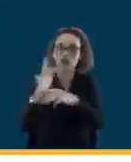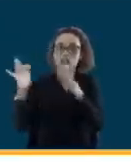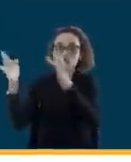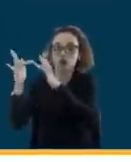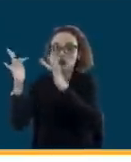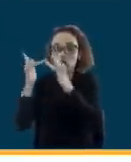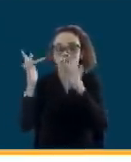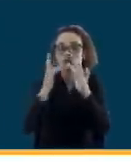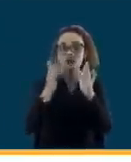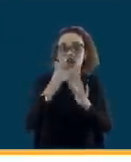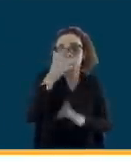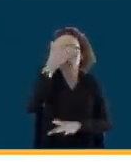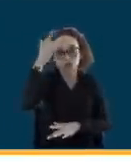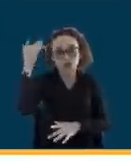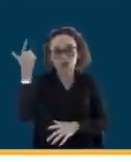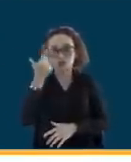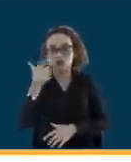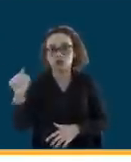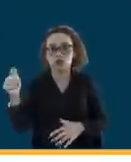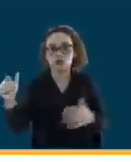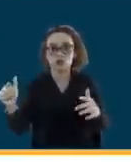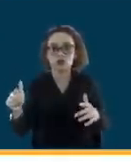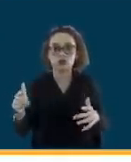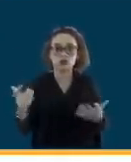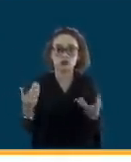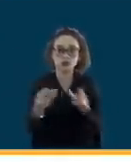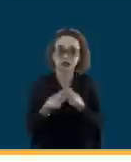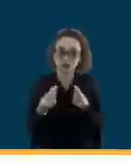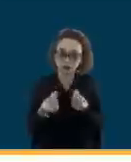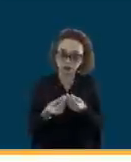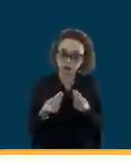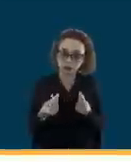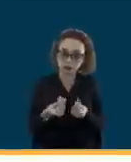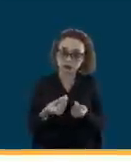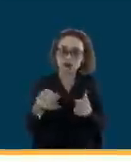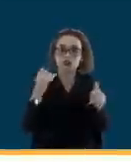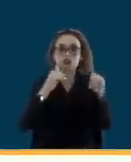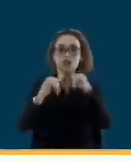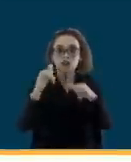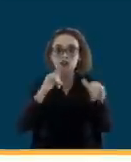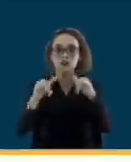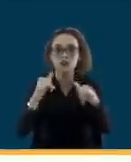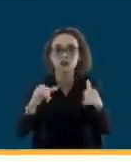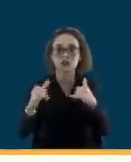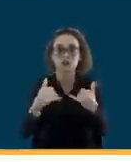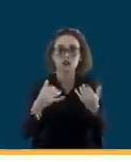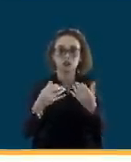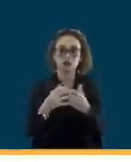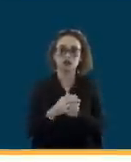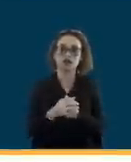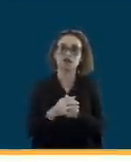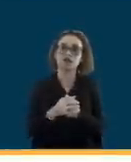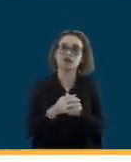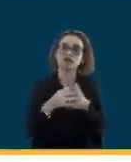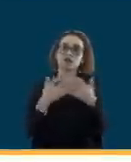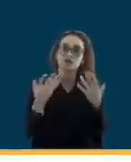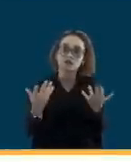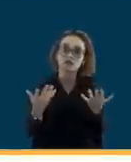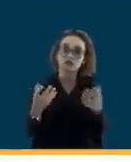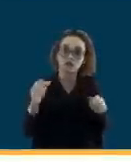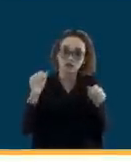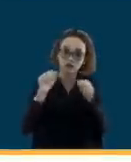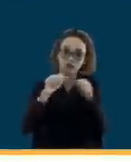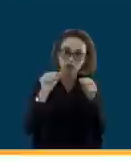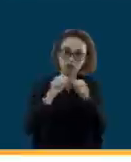outros levantadores de informações, etc., etc., e fizemos uma grande mostra